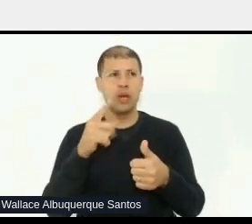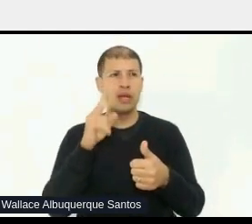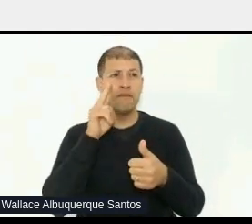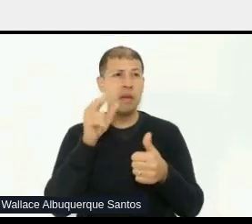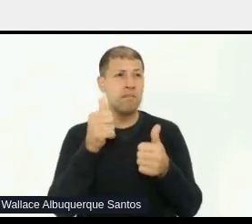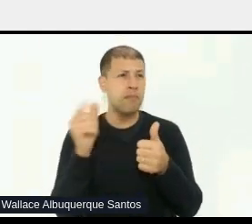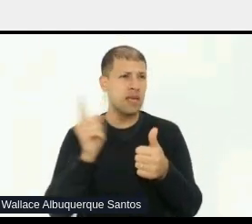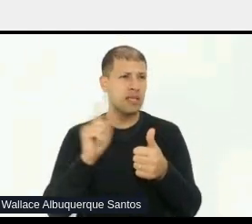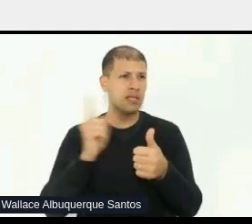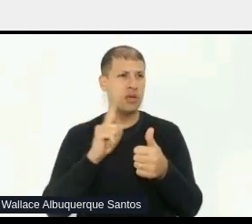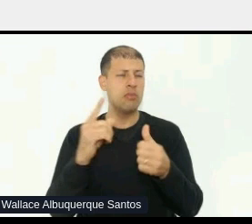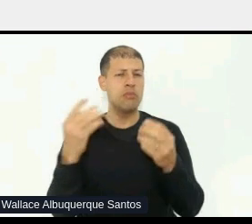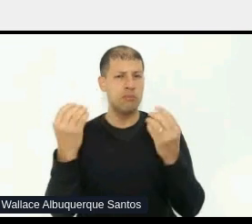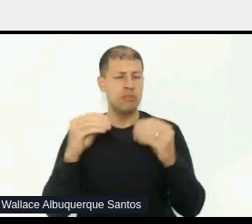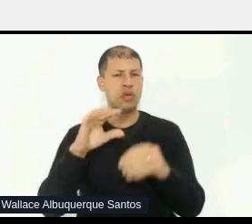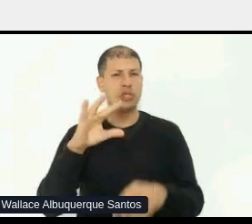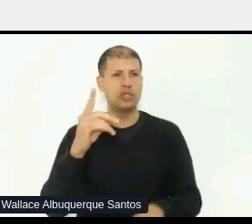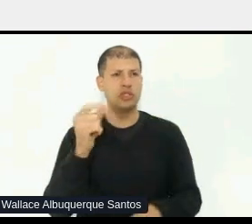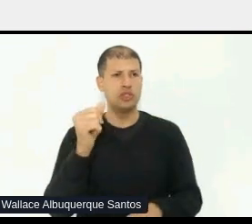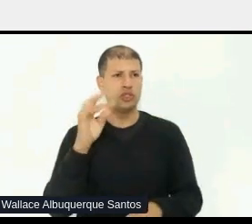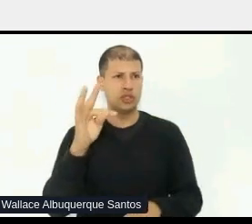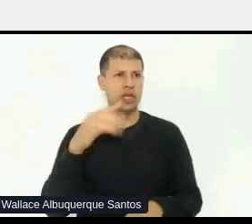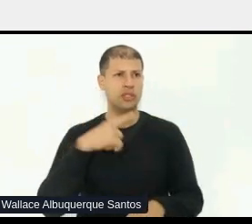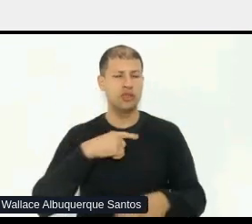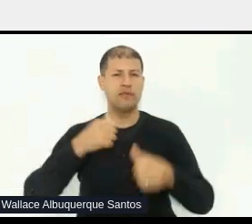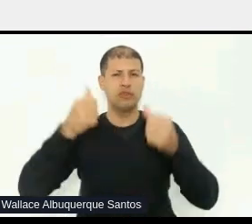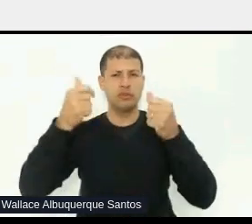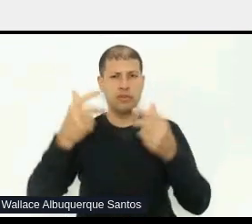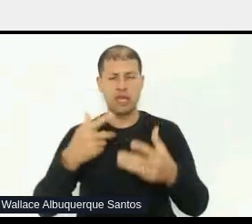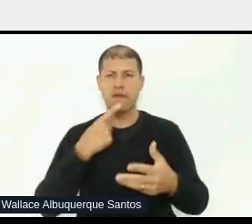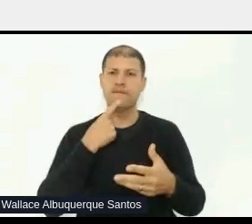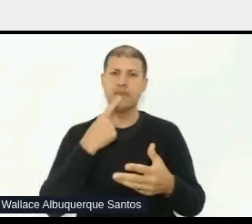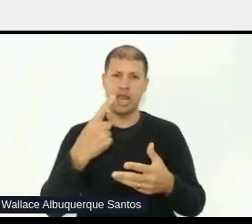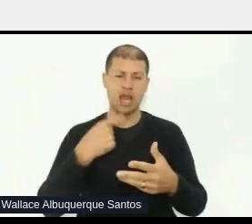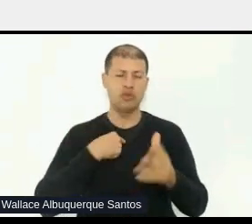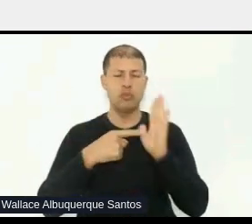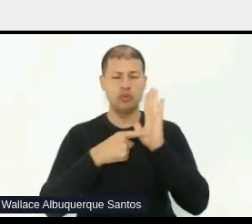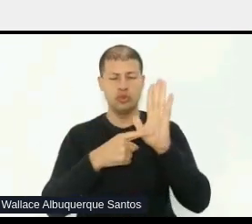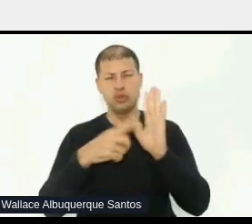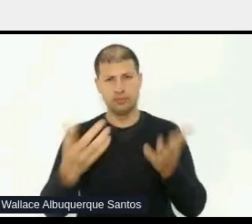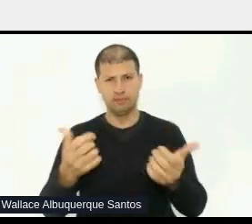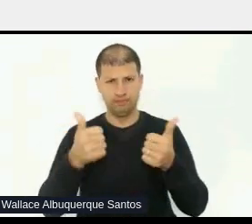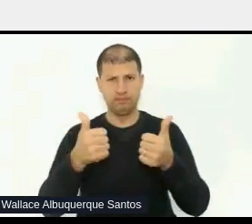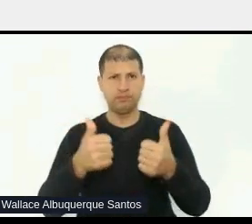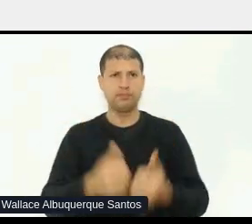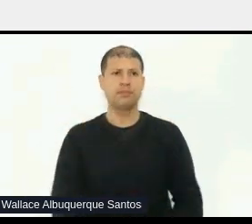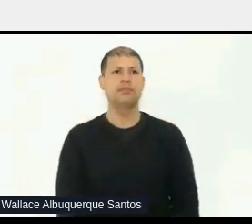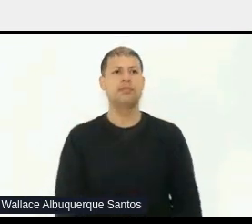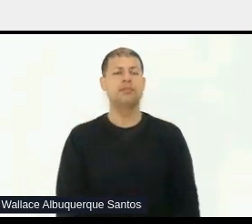coloca no chat que eu vou descrever ou falar o que eu estou mostrando aqui, tá bom?